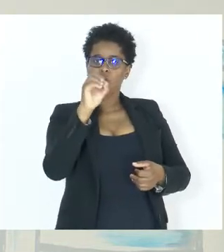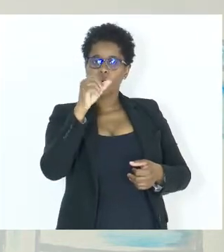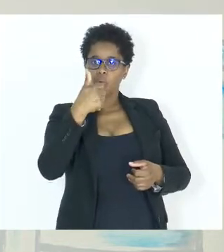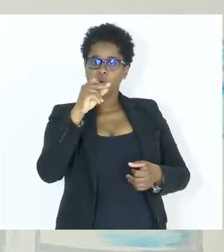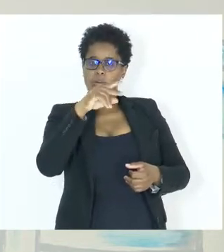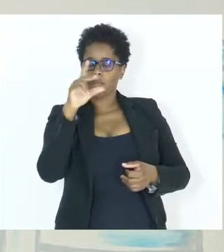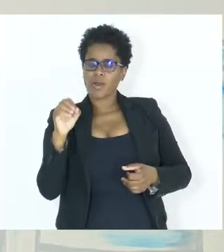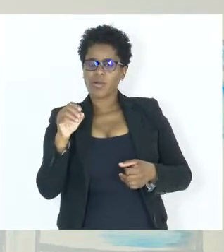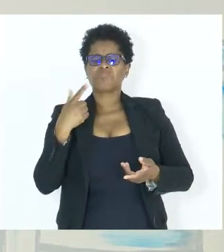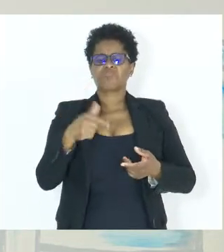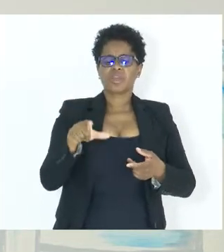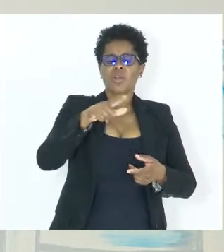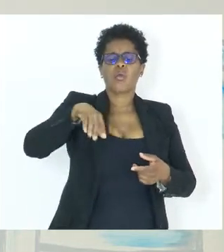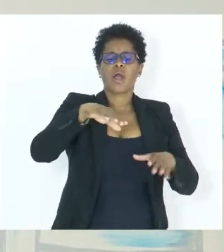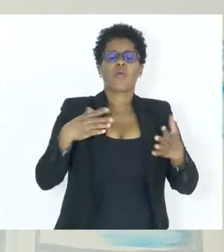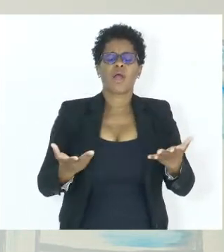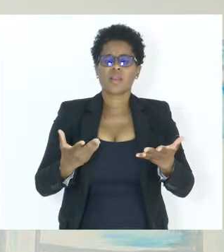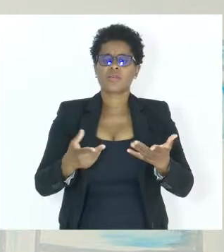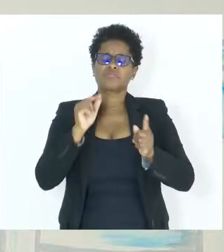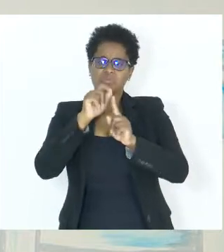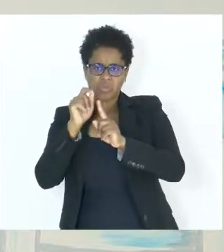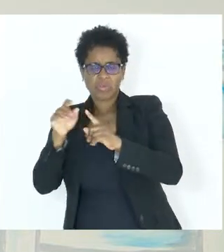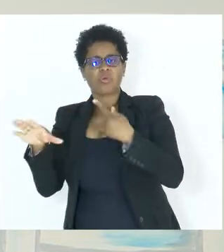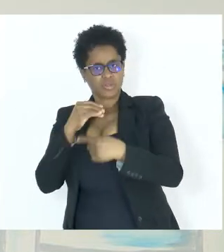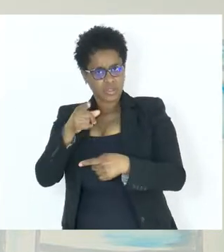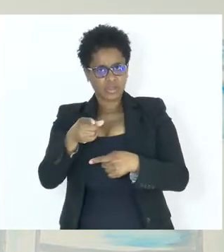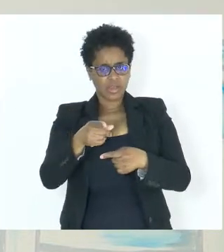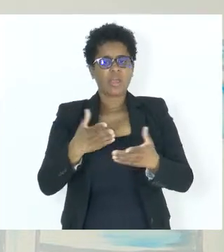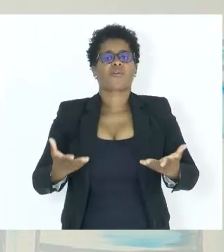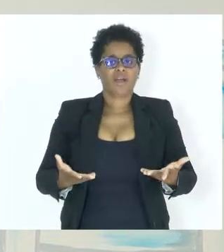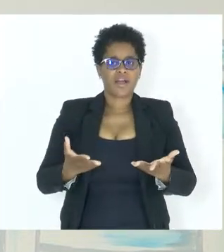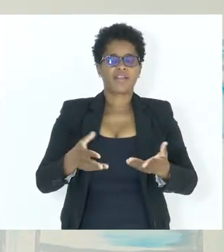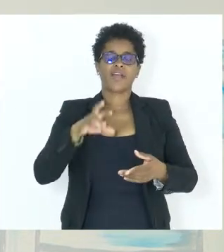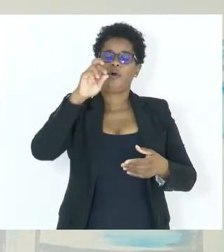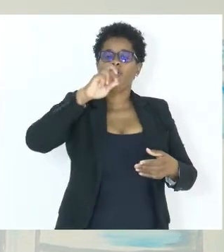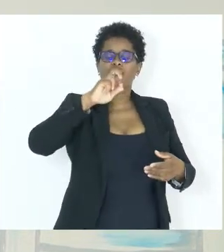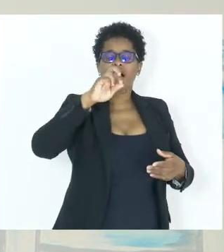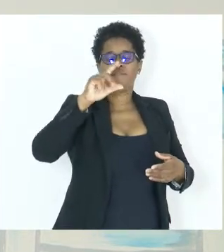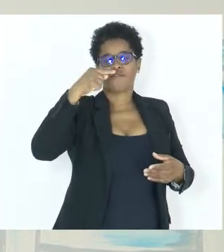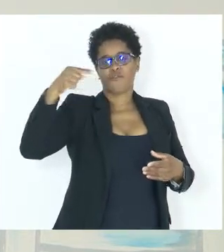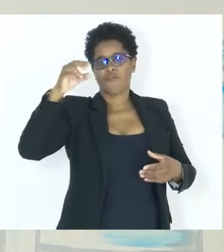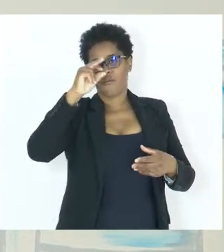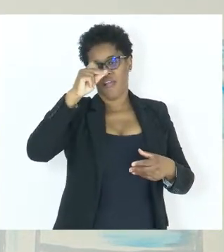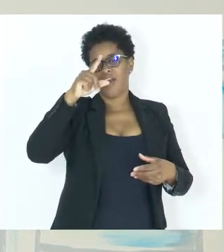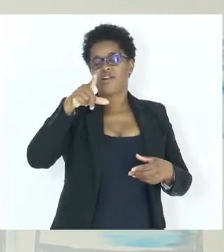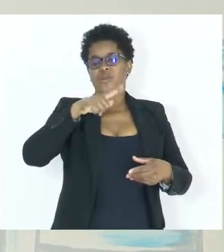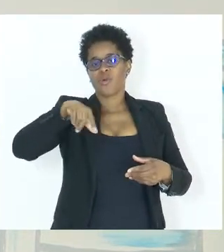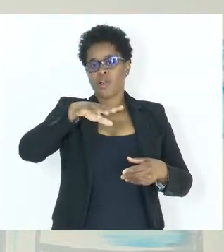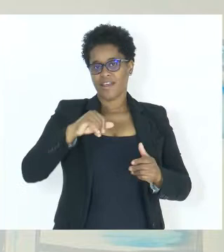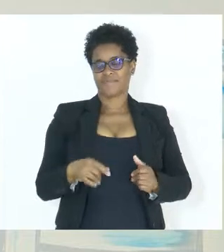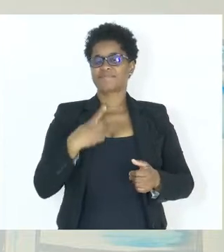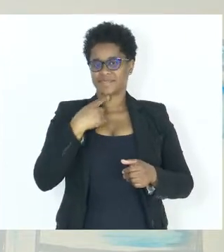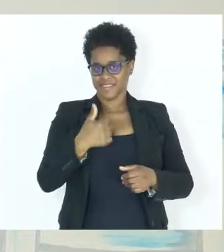que lugar? Vocês conseguiram identificar? Muito bem, estava no 8º lugar,